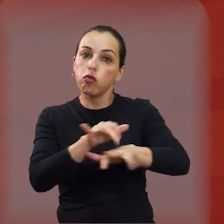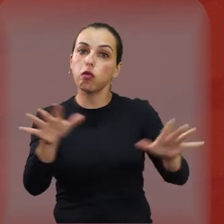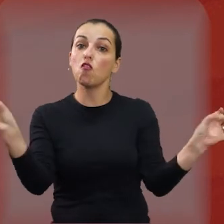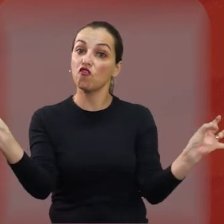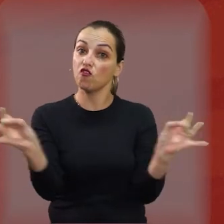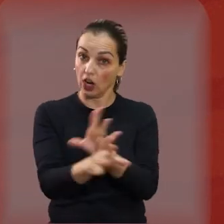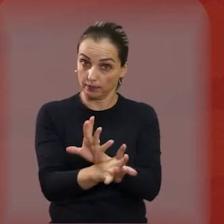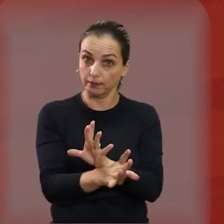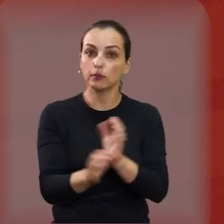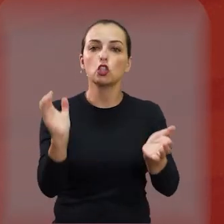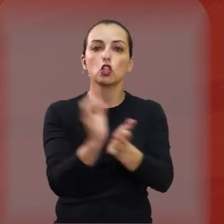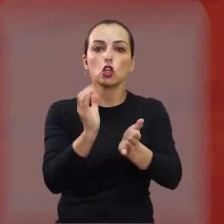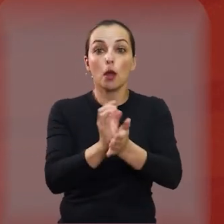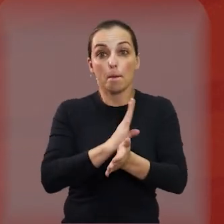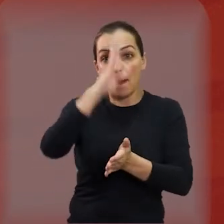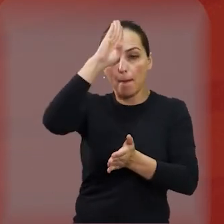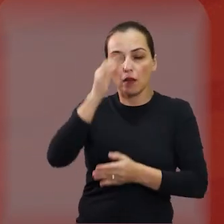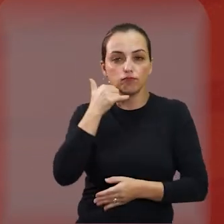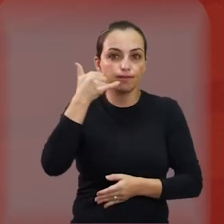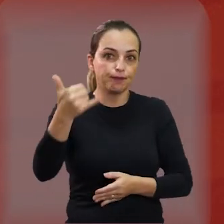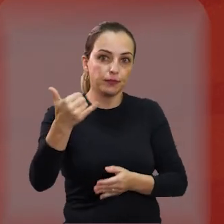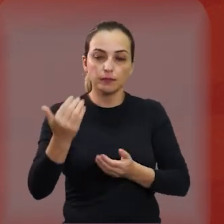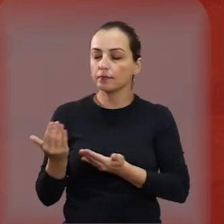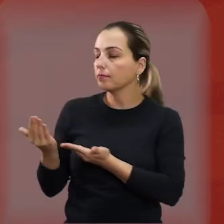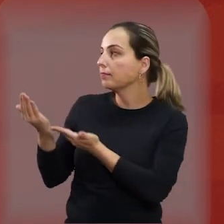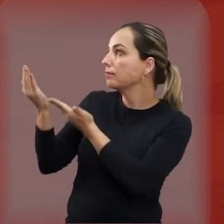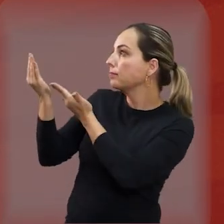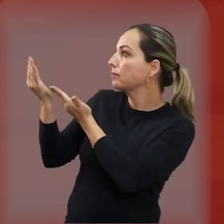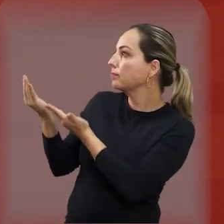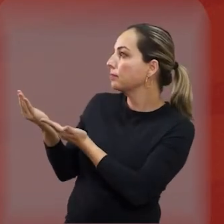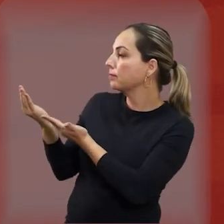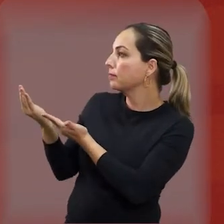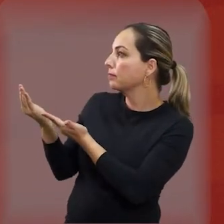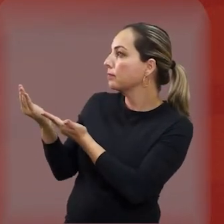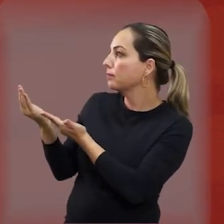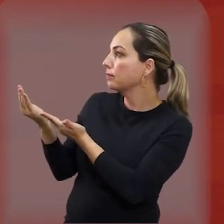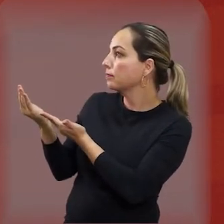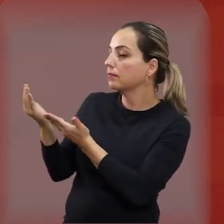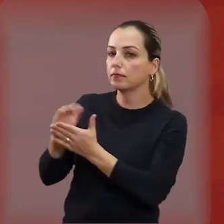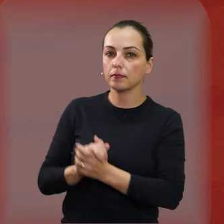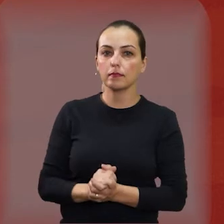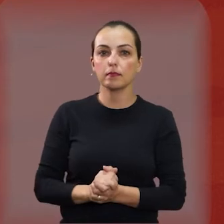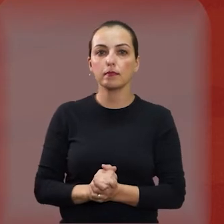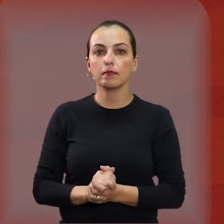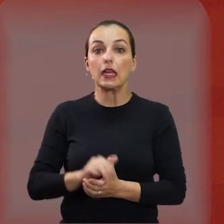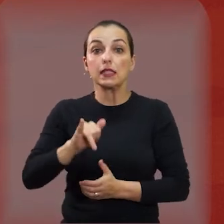16-3339-5000. Para conter o fogo, acione imediatamente o Corpo de Bombeiros pelo